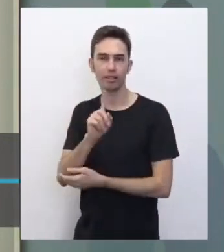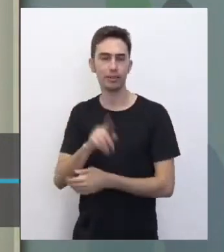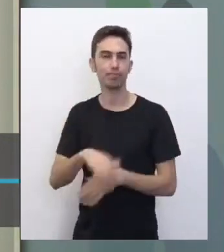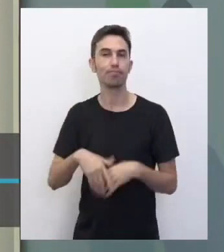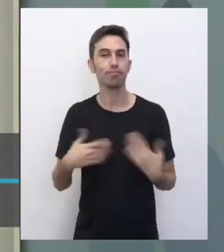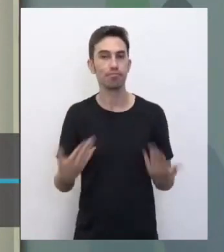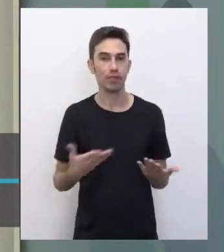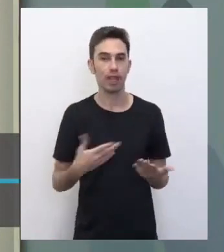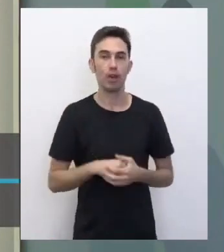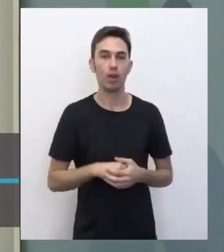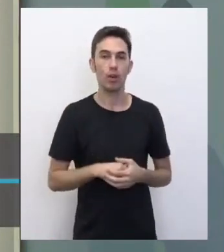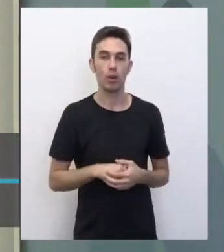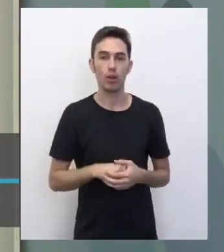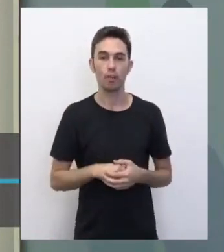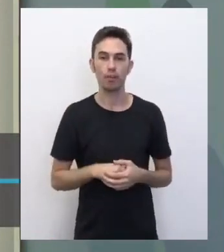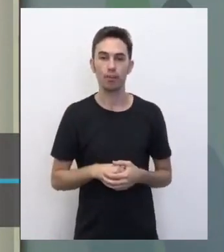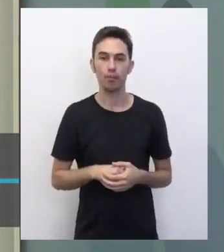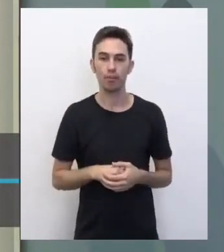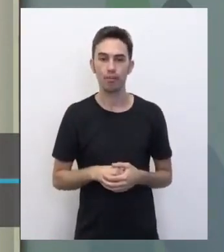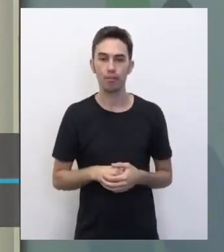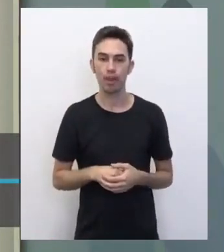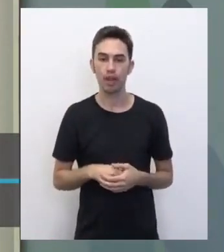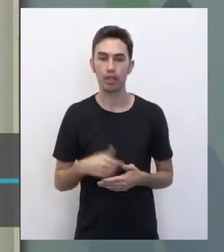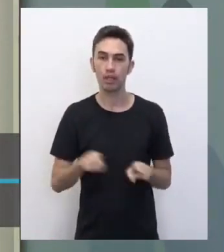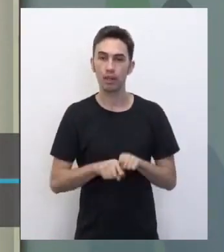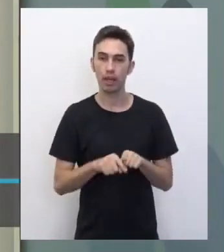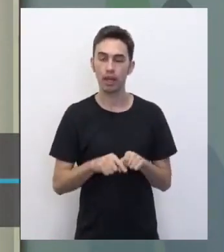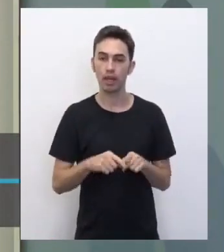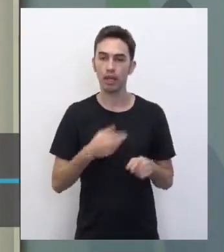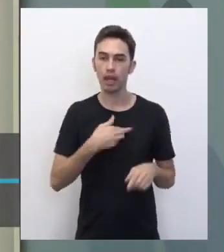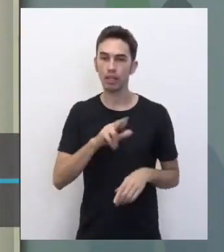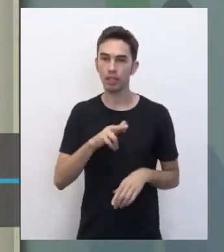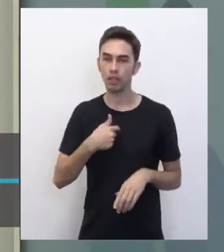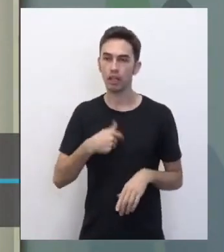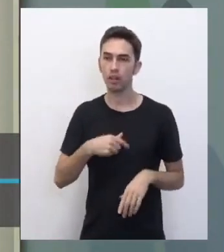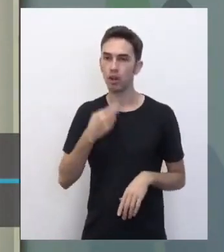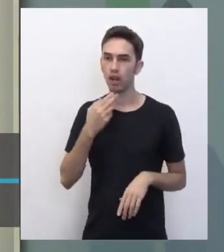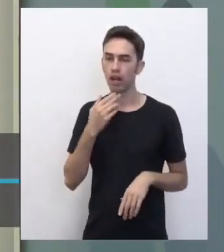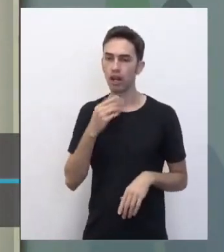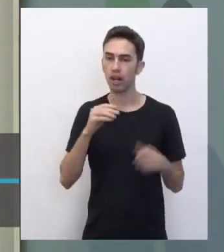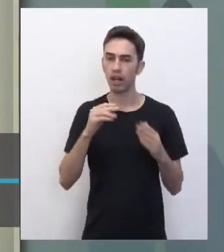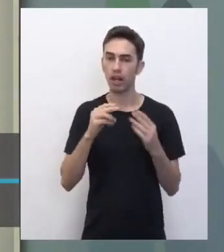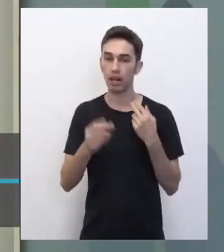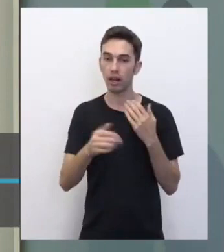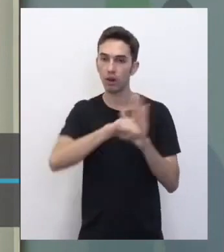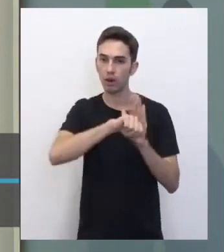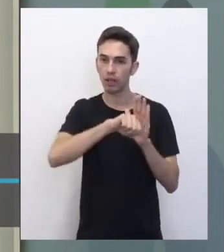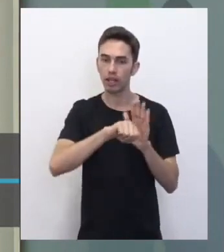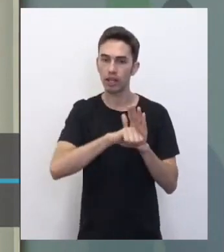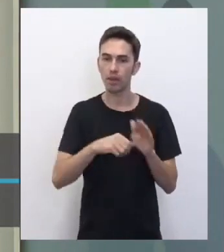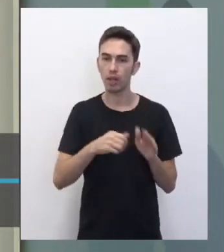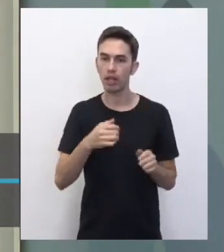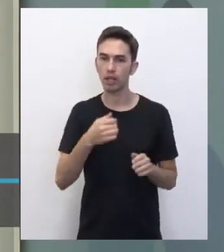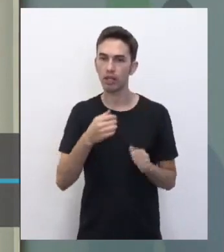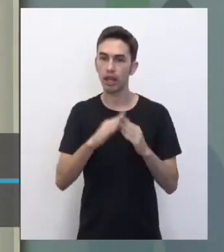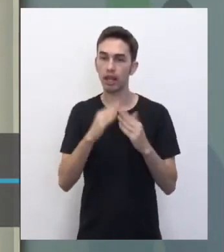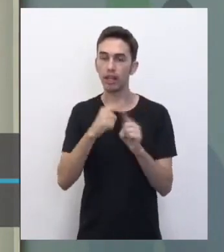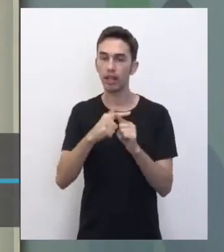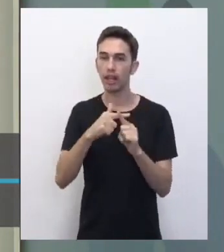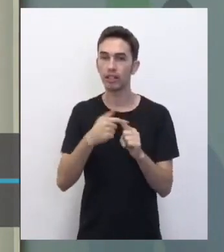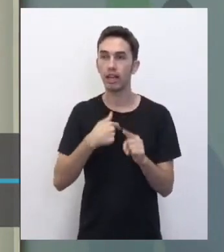dentro do catolicismo, por exemplo, nós temos a confissão. Então, um assassino que vai lá e confessa para o padre, padre, matei